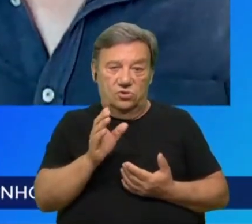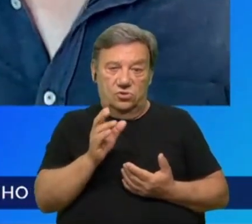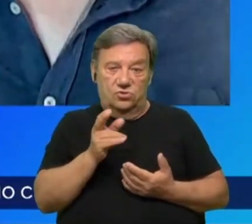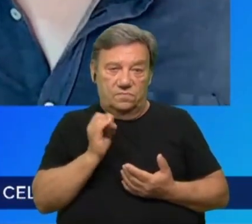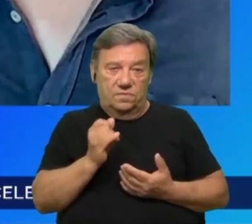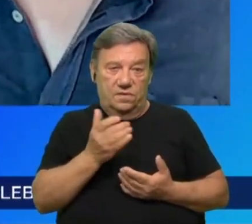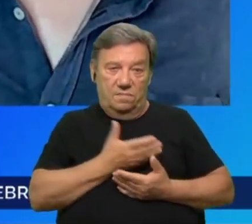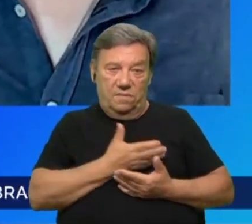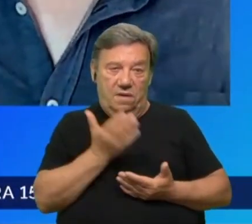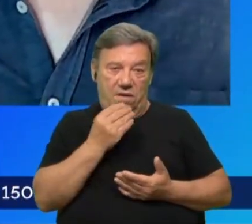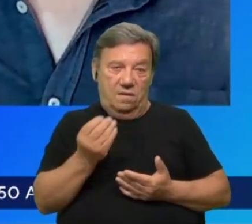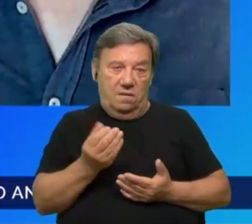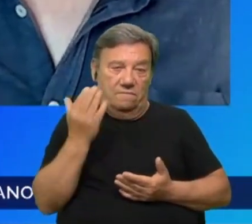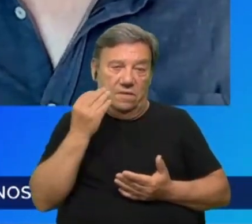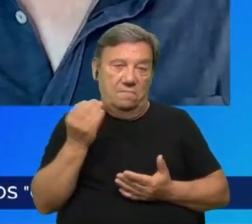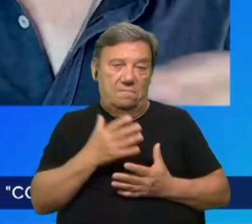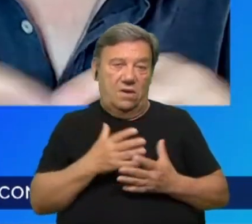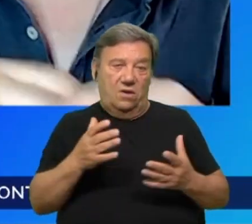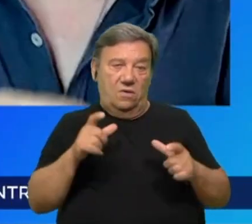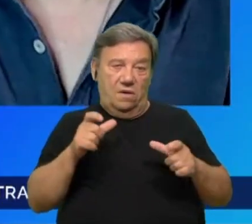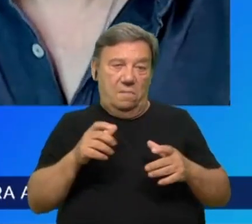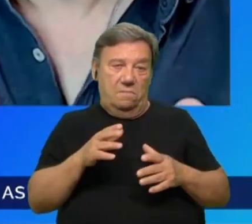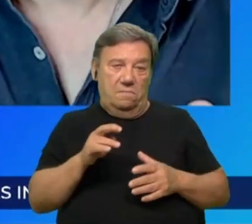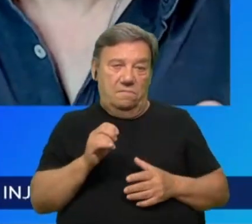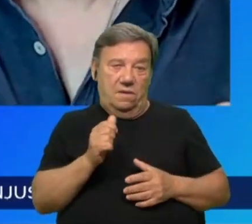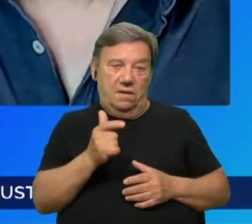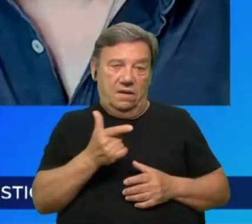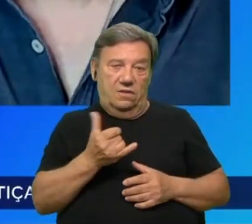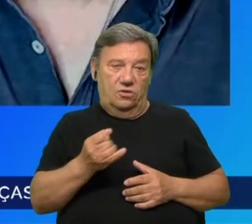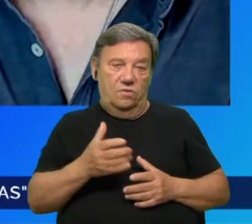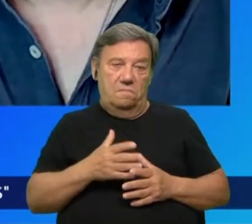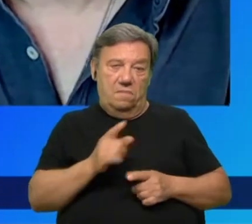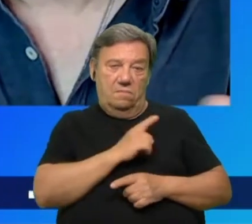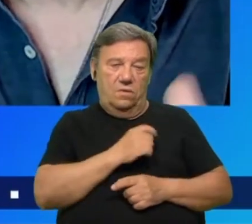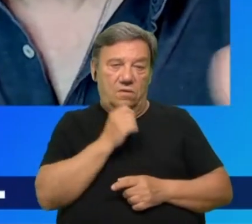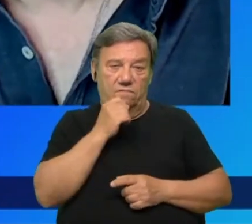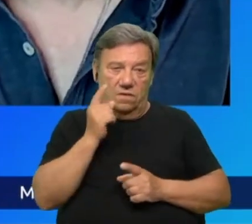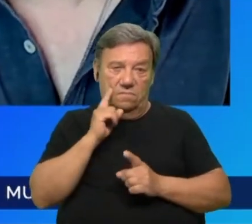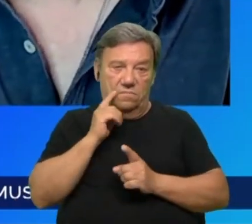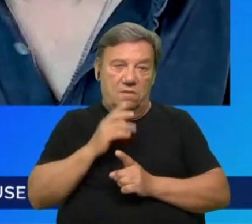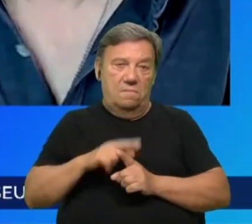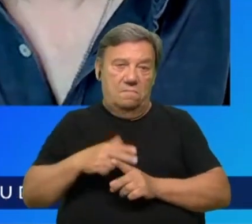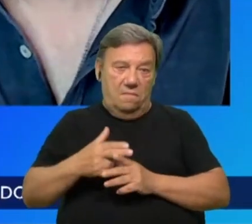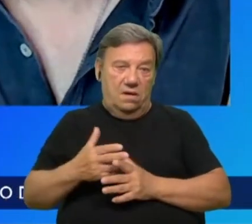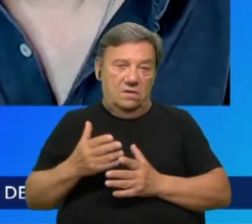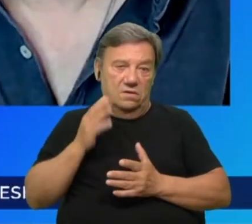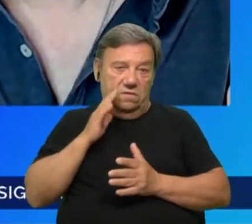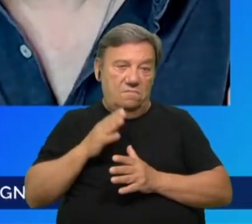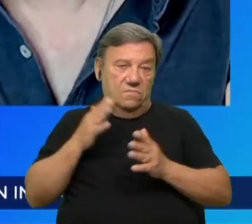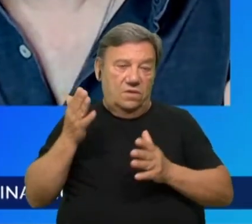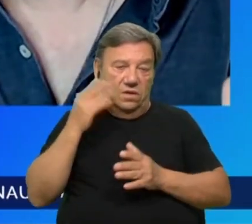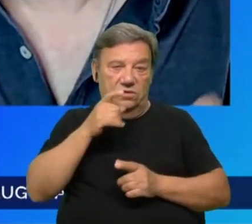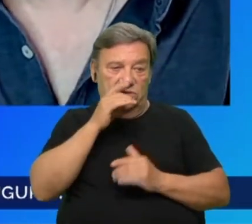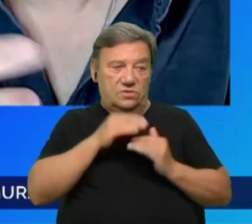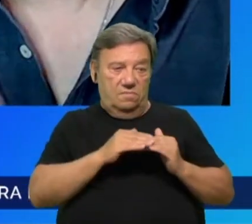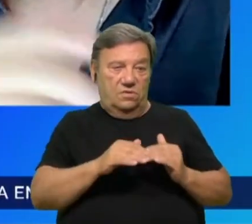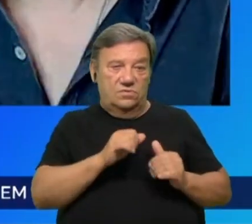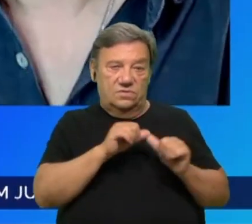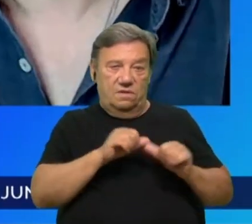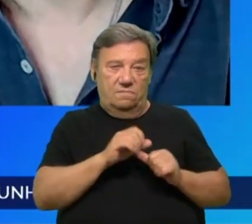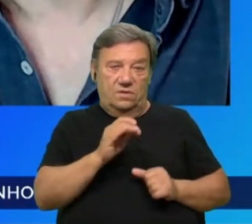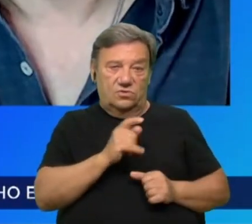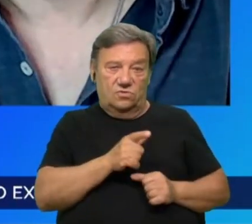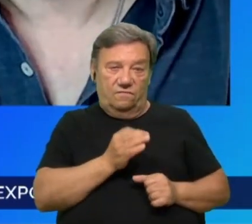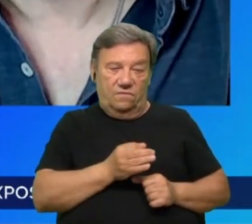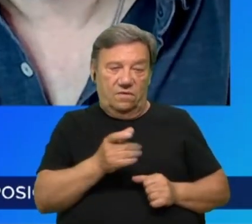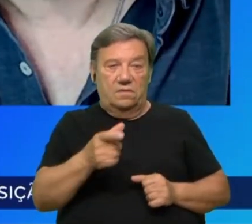bebê, muito maior, campo magnético muito mais poderoso, teve, se calhar, uma importância ainda mais fundamental na estabilidade do sistema solar?